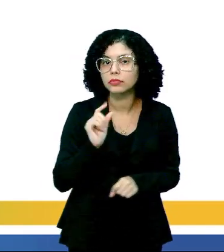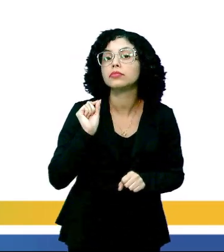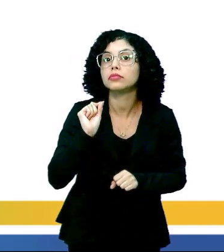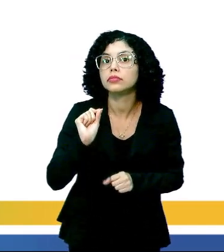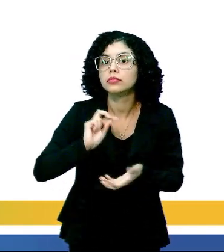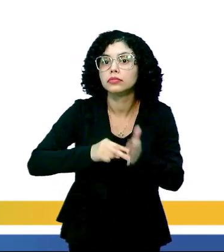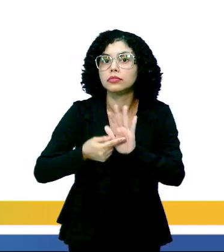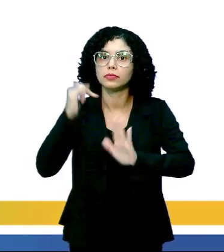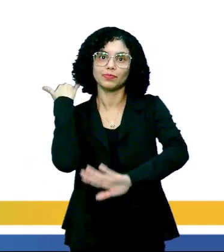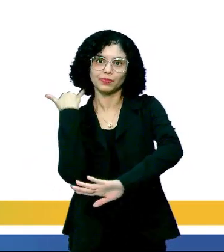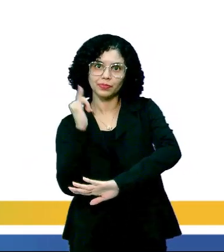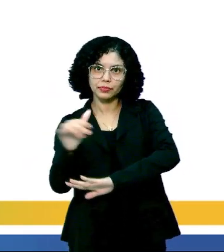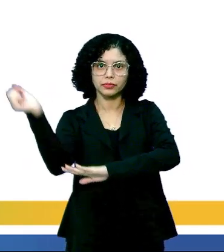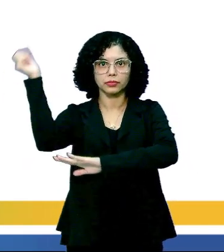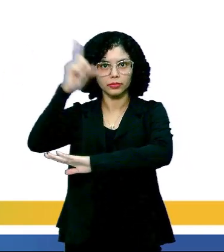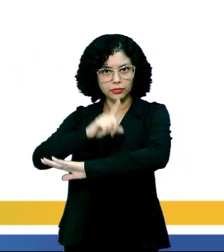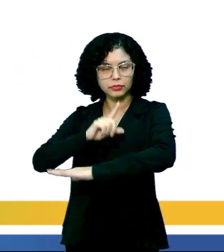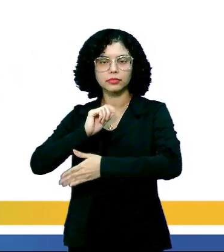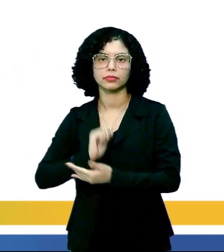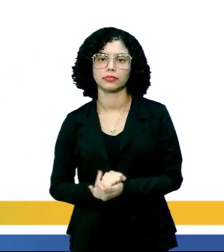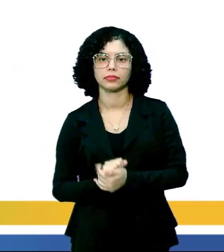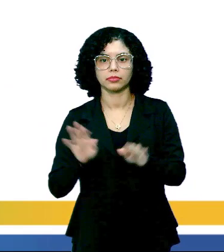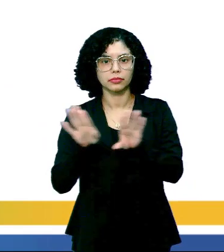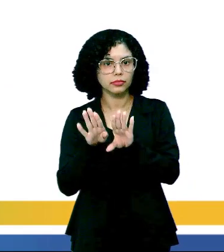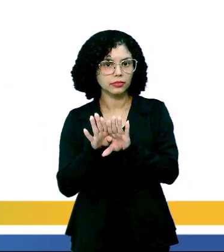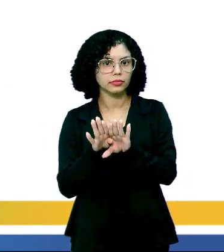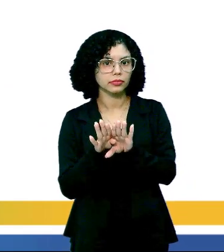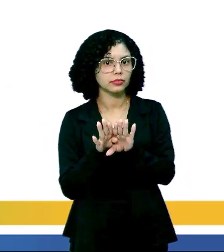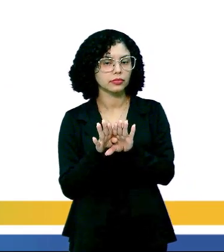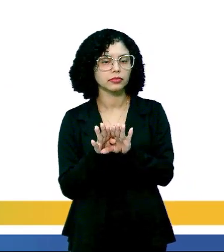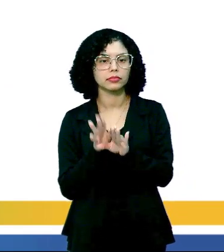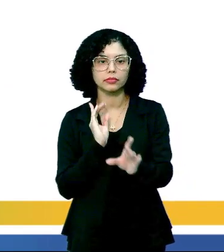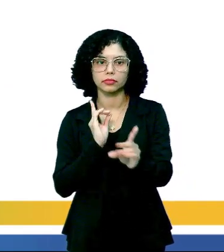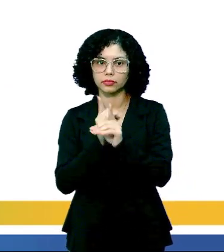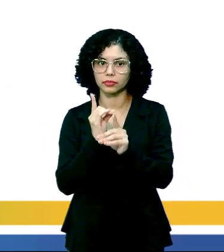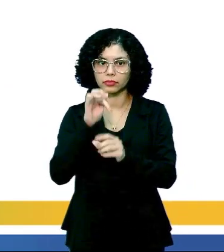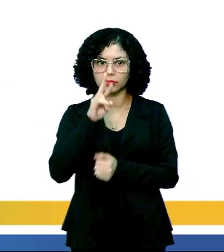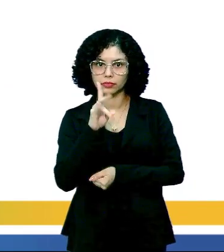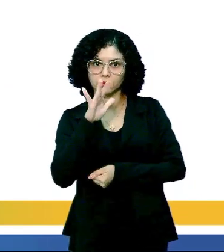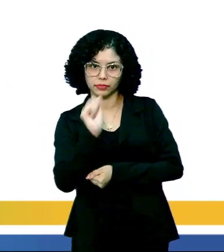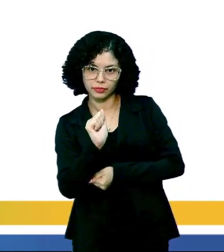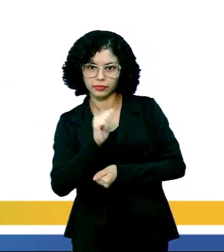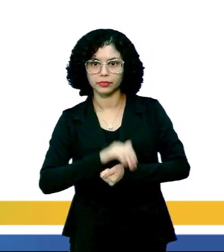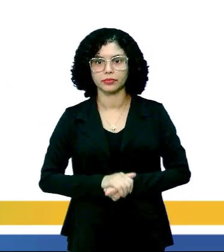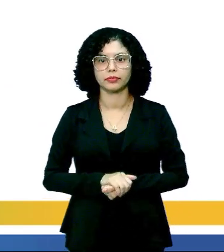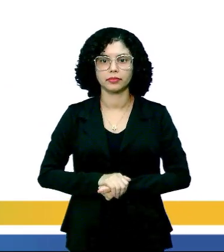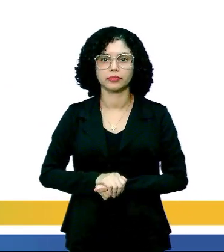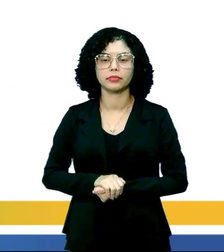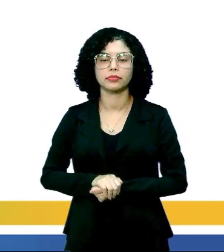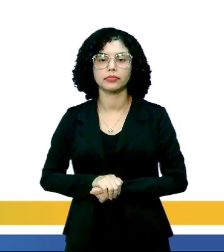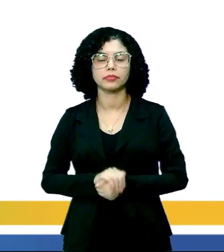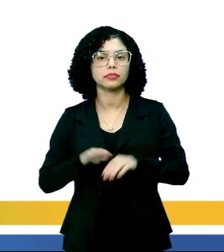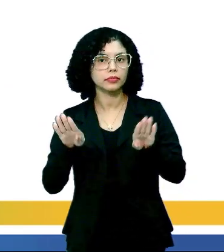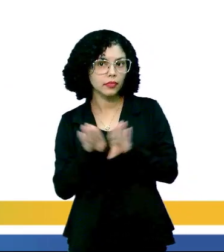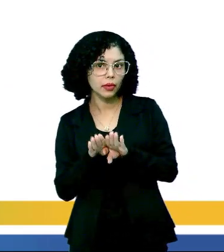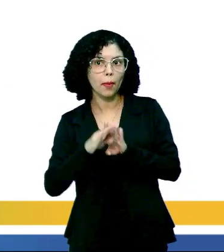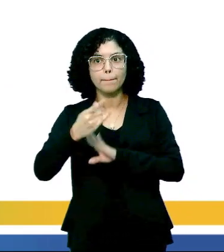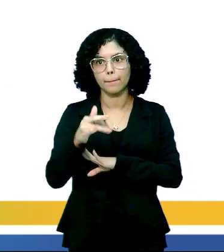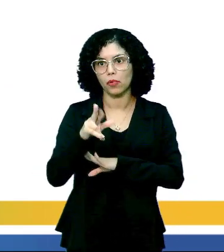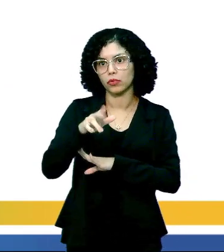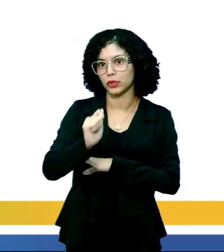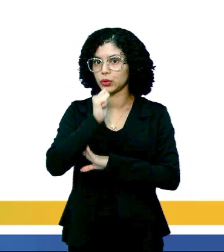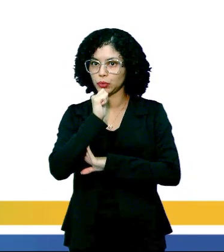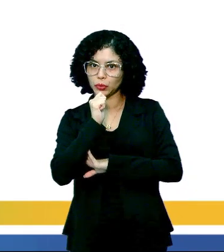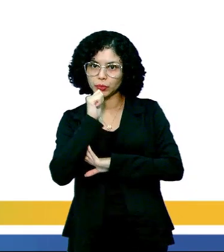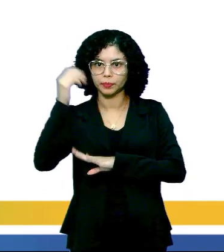de energia, vêm de luz. Então, Marie Curie descobriu o rádio, né? O símbolo Ra, de radioatividade, e o polônio,